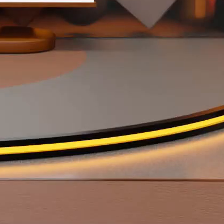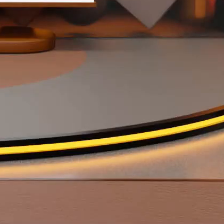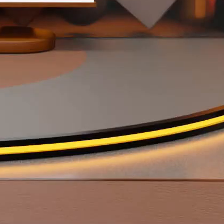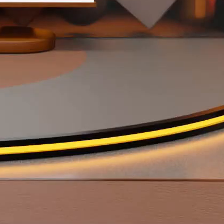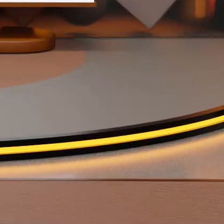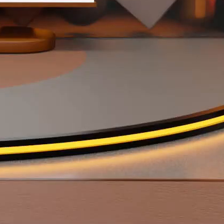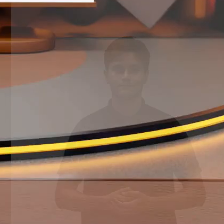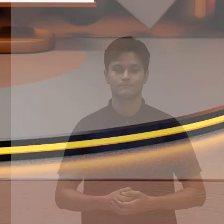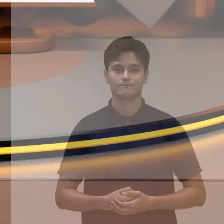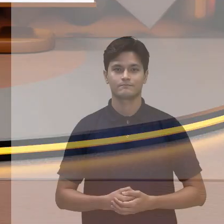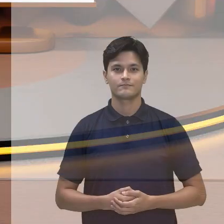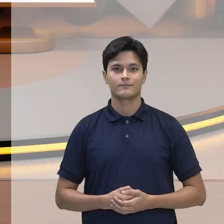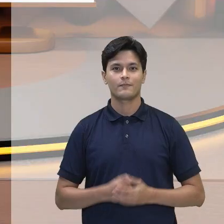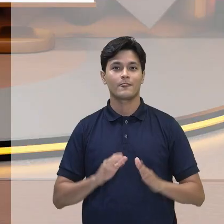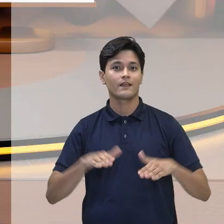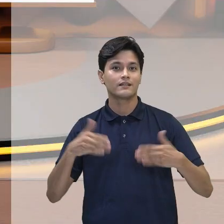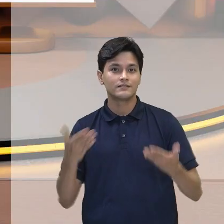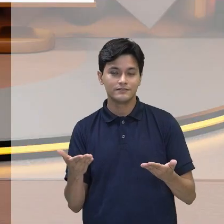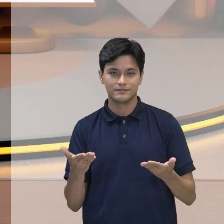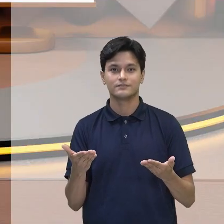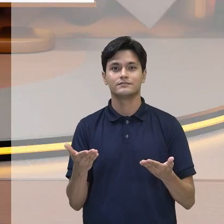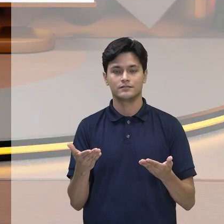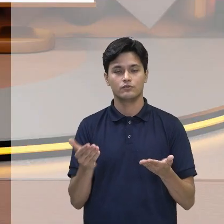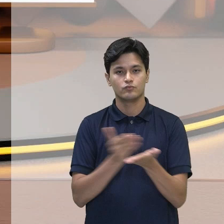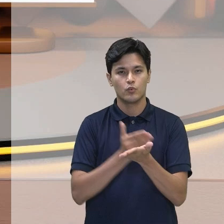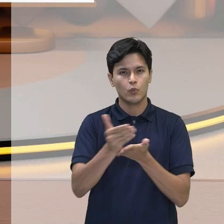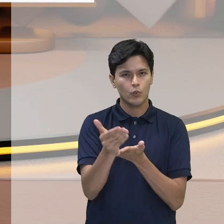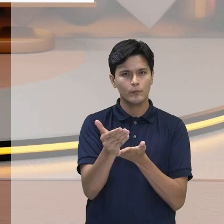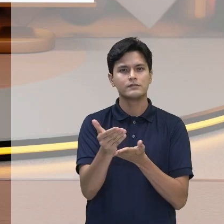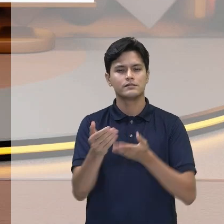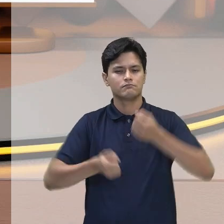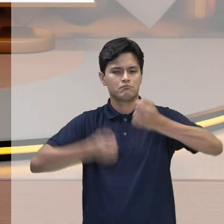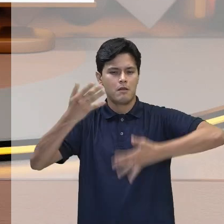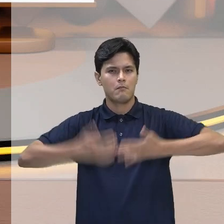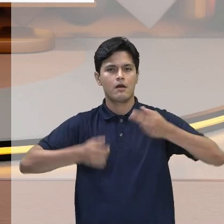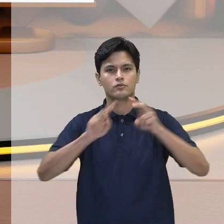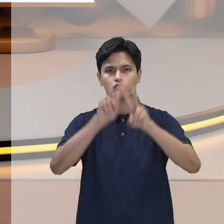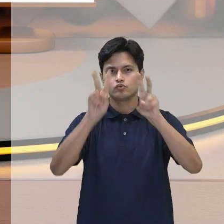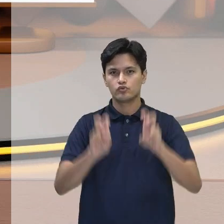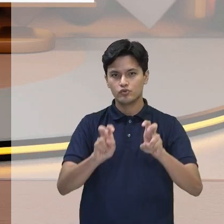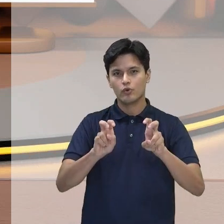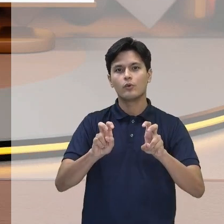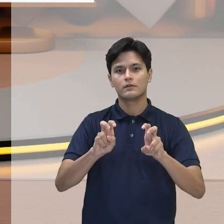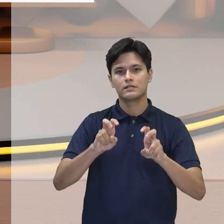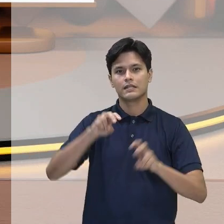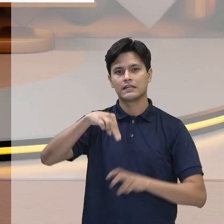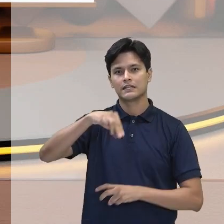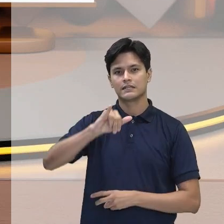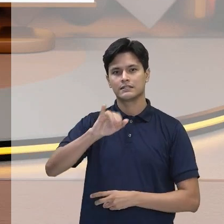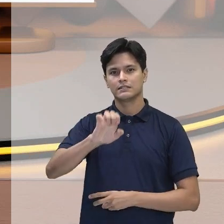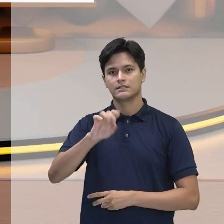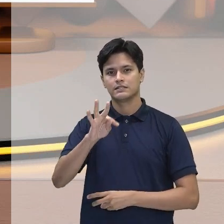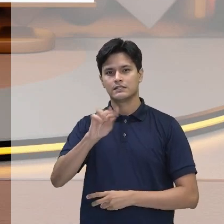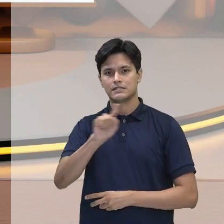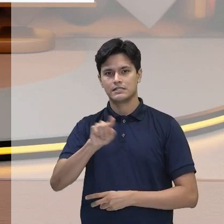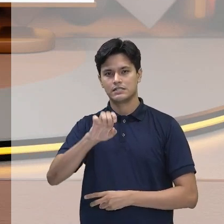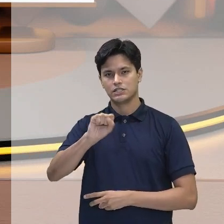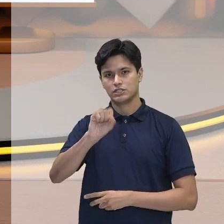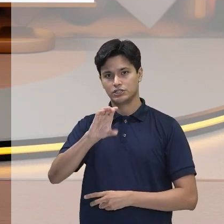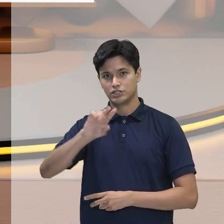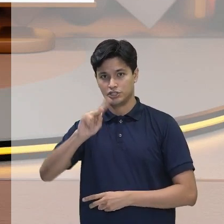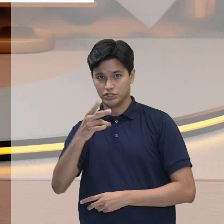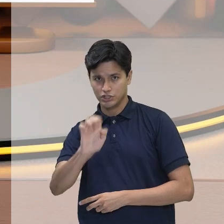Muito bem, pessoal, estamos aqui para conversar sobre esse camaradazinho aqui, Nietzsche. Quem foi Nietzsche, né? Já começo